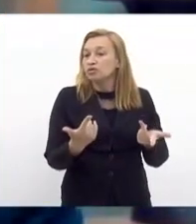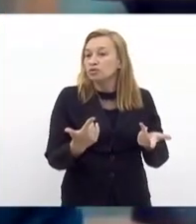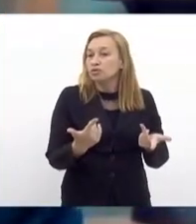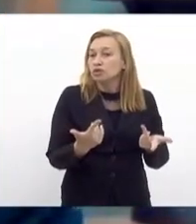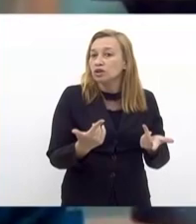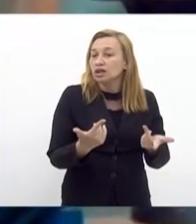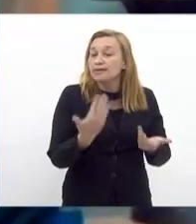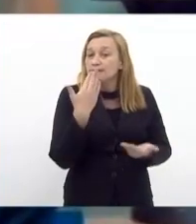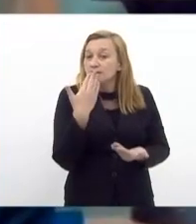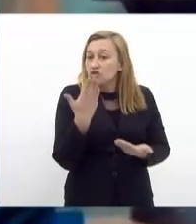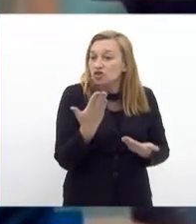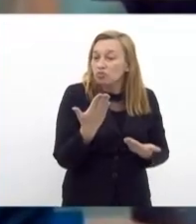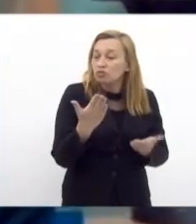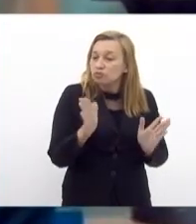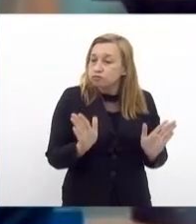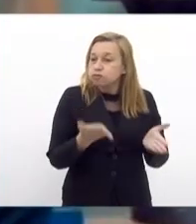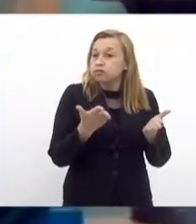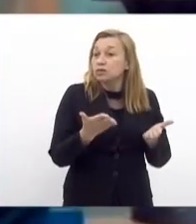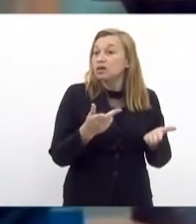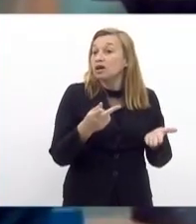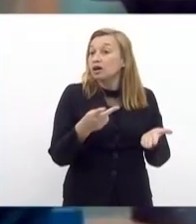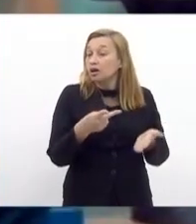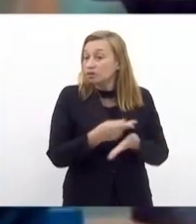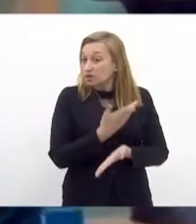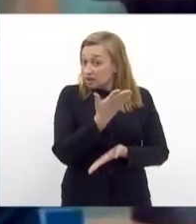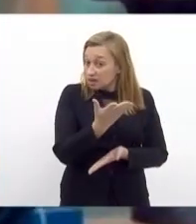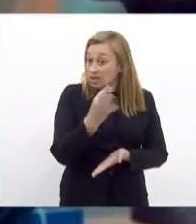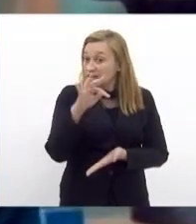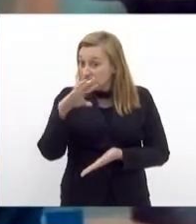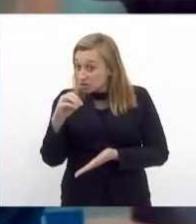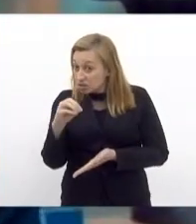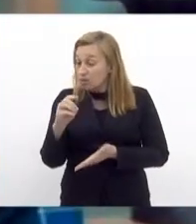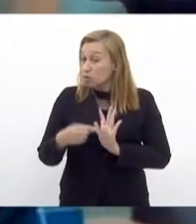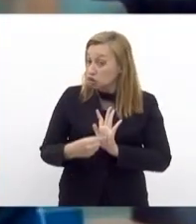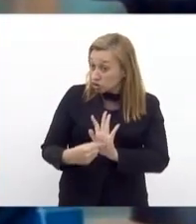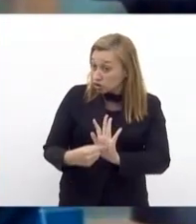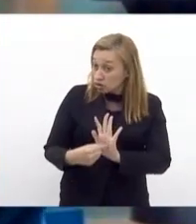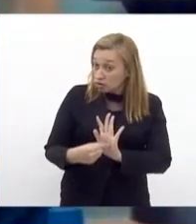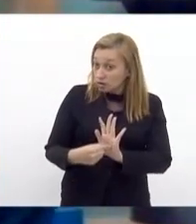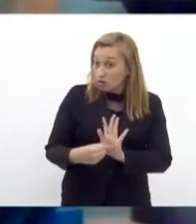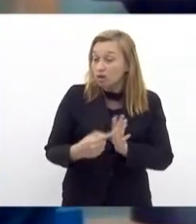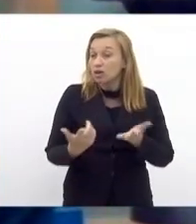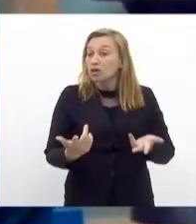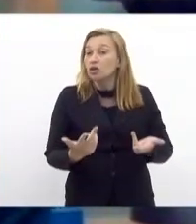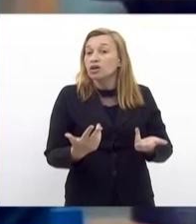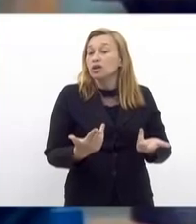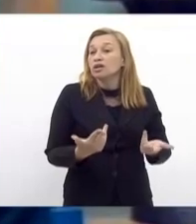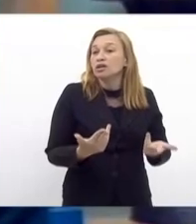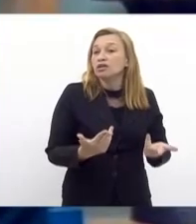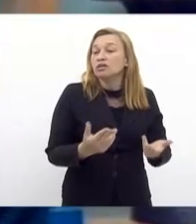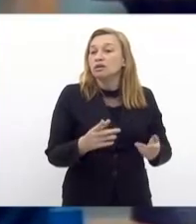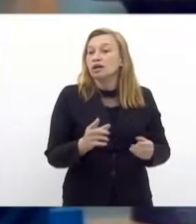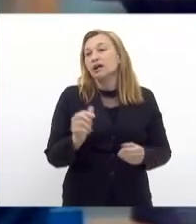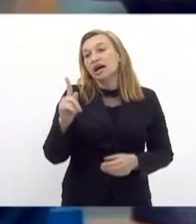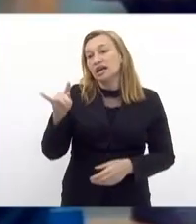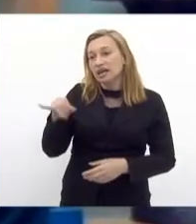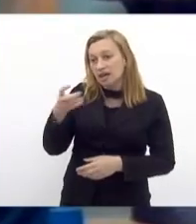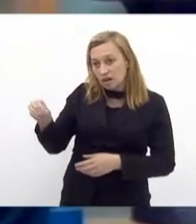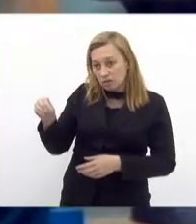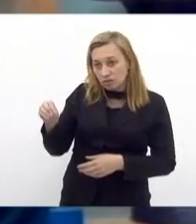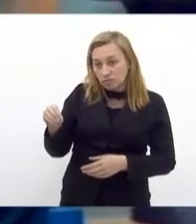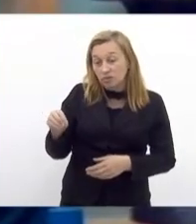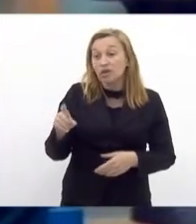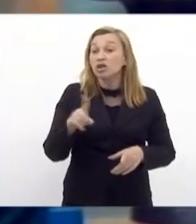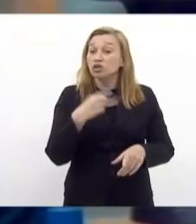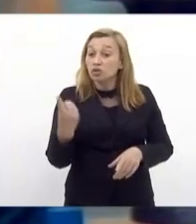esse tipo de iniciativa que está se demonstrando, as consequências para o Estado do Rio, para o Galeão. Eu acho que todos